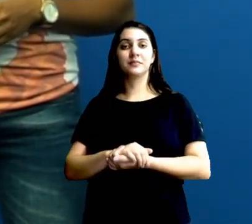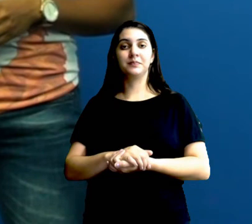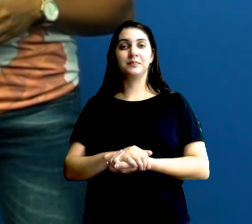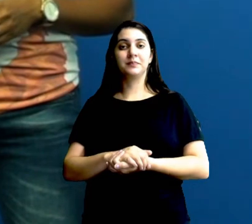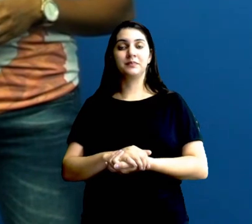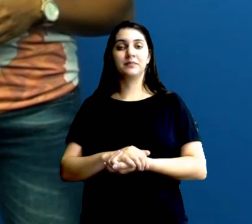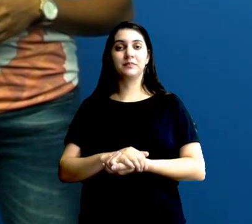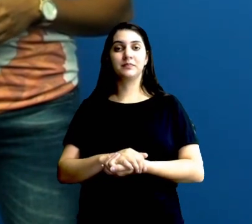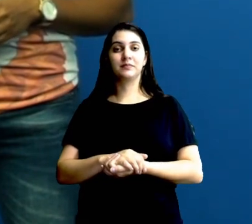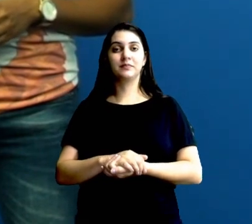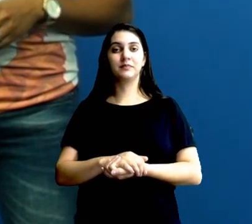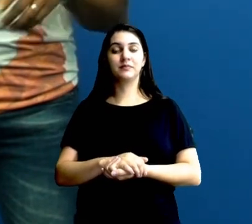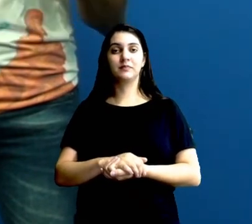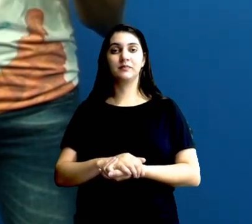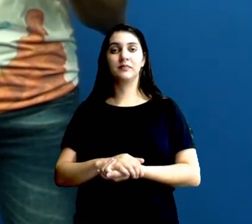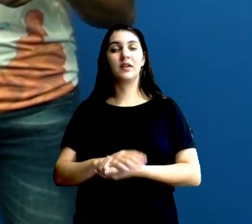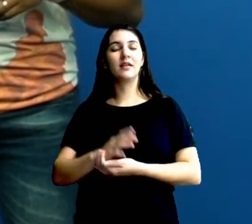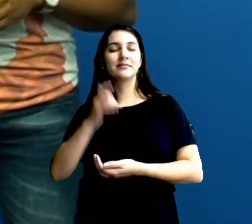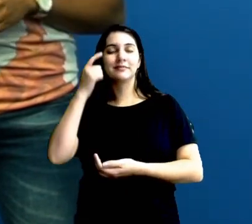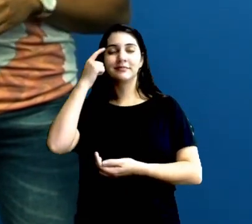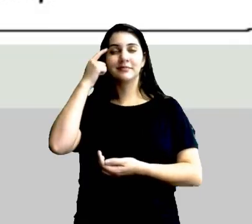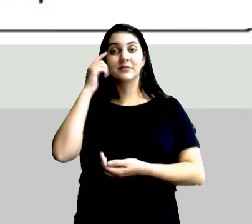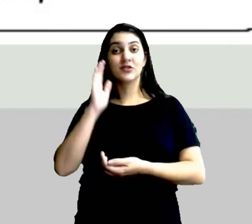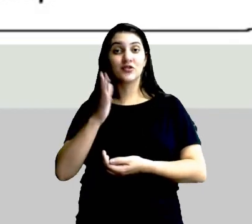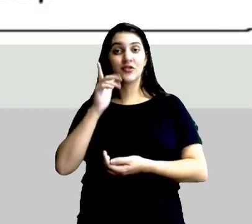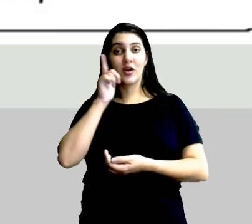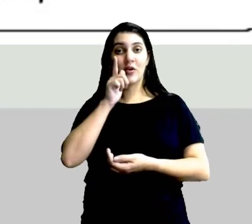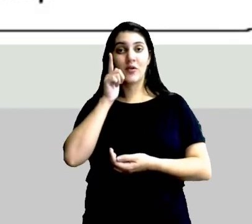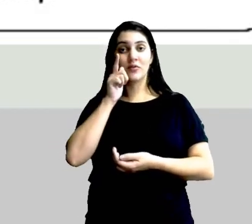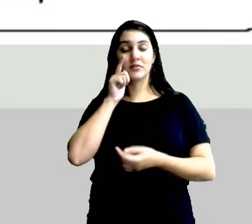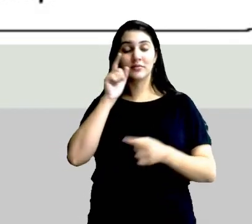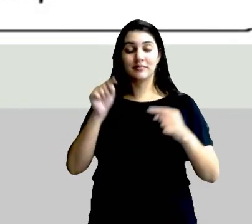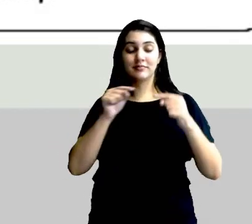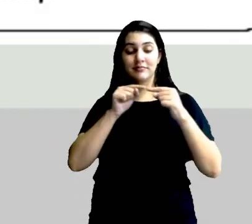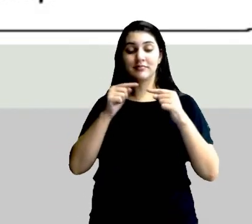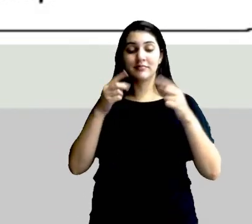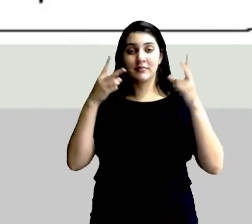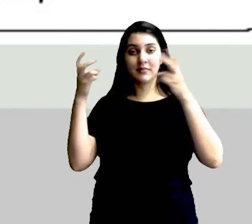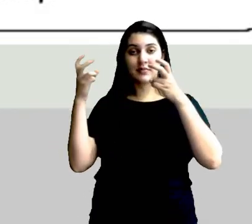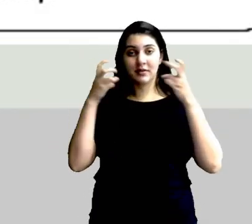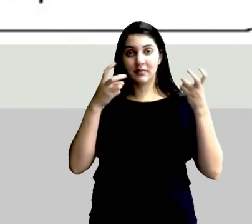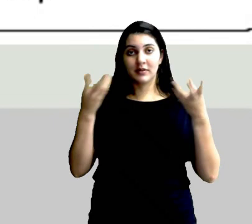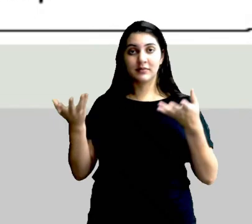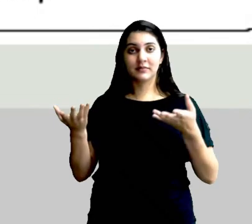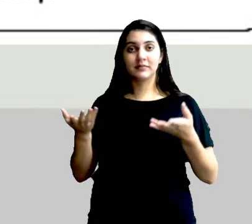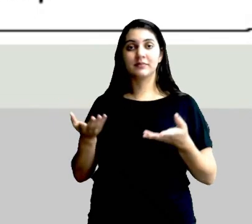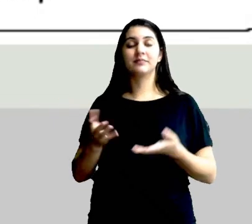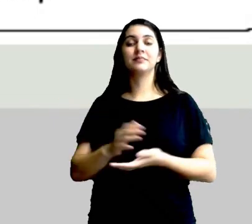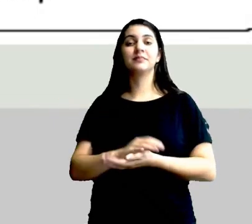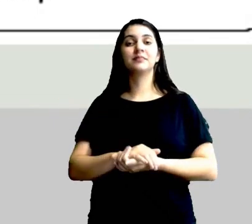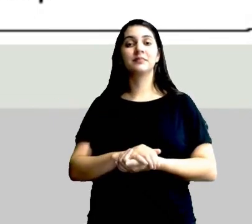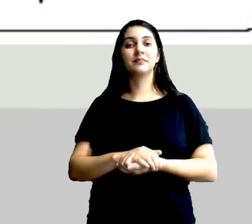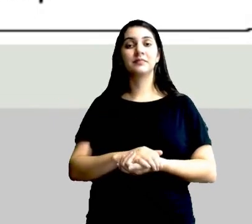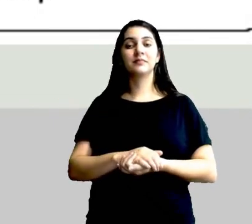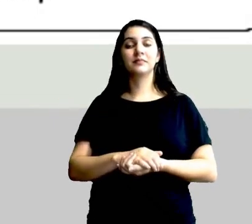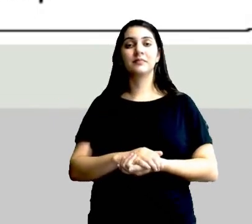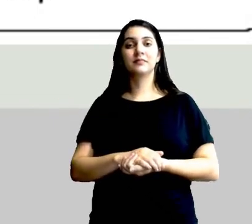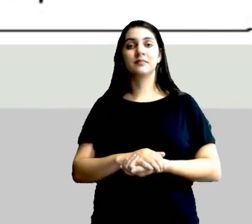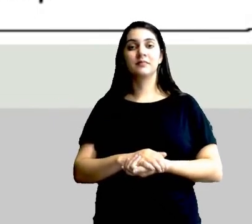qual é a resposta. Será que você aí de casa já conseguiu identificar? Então chegou a hora de você